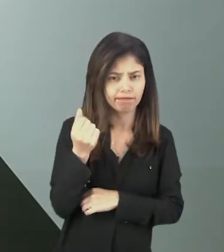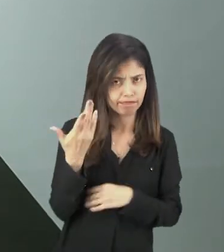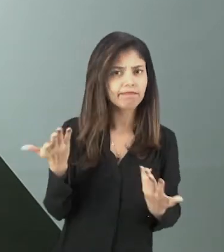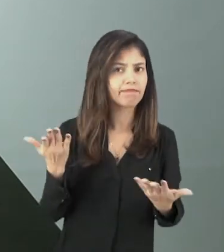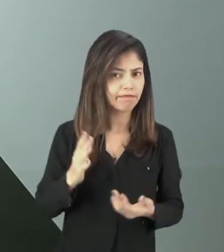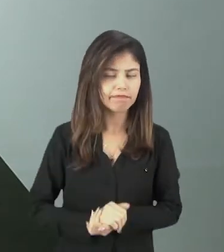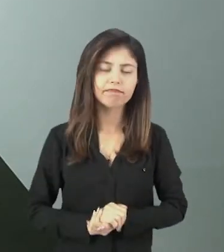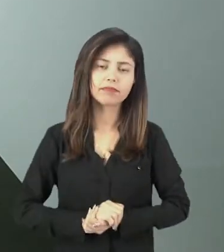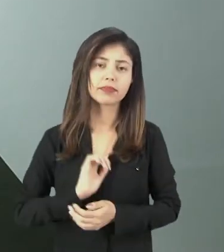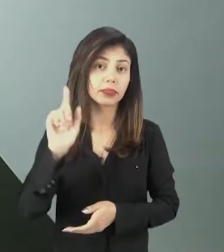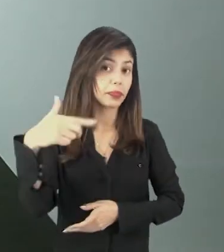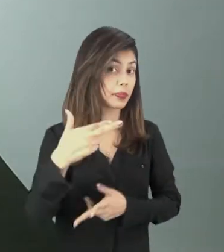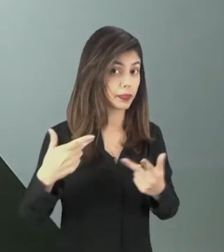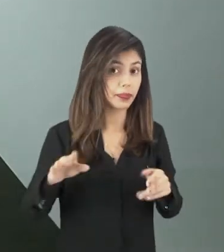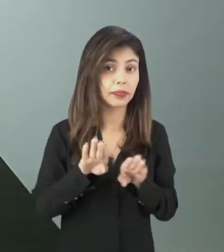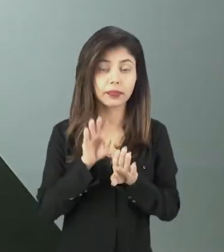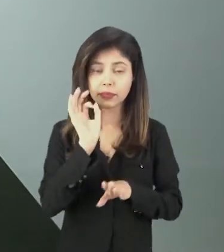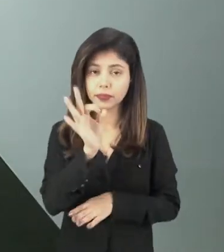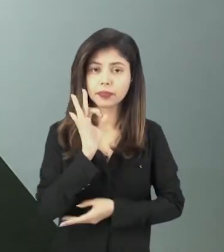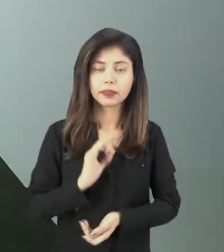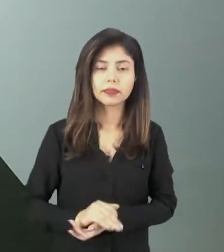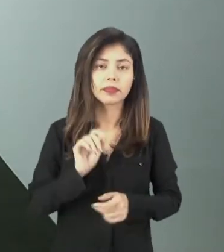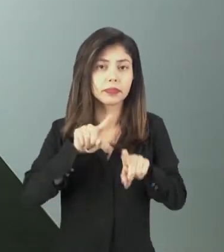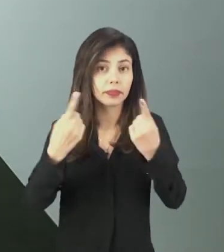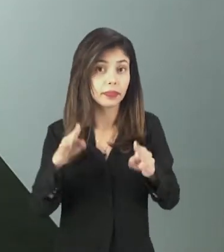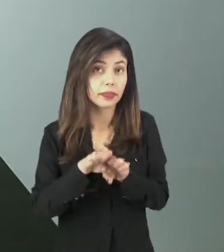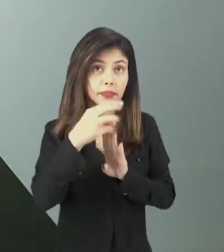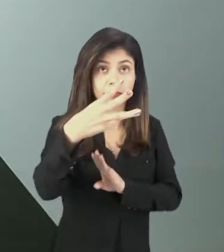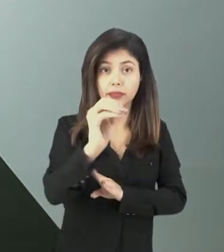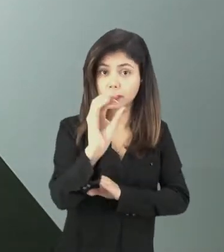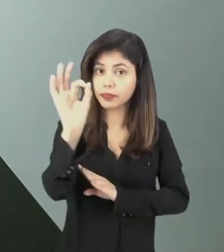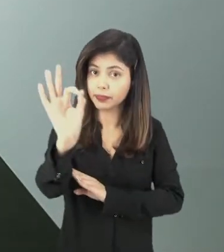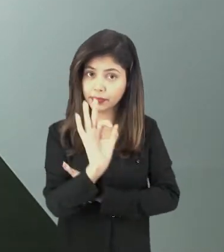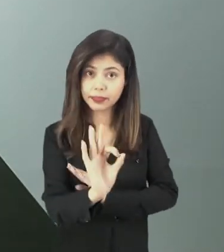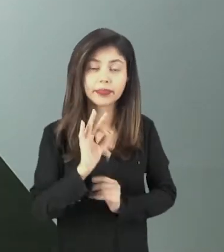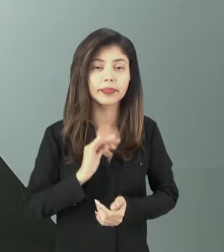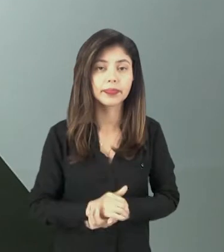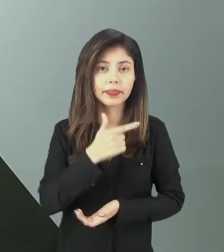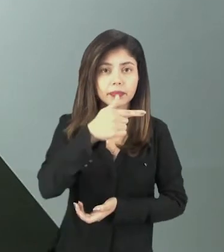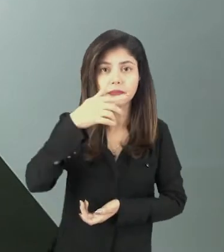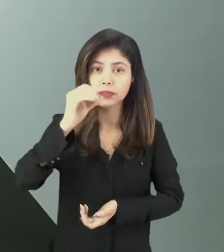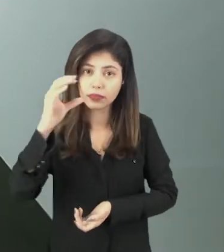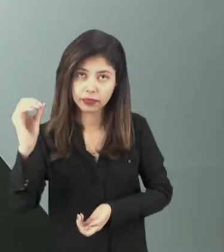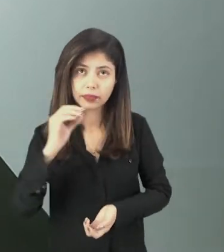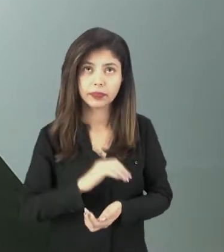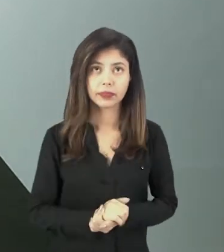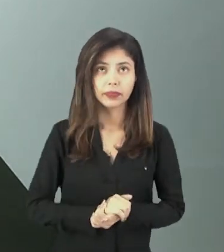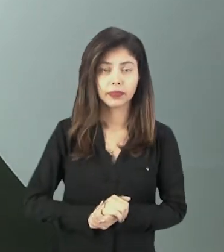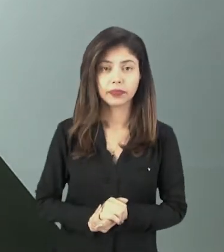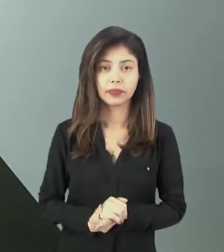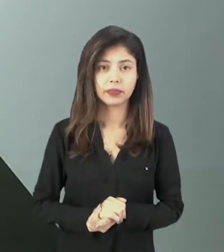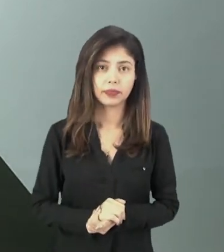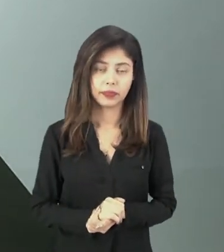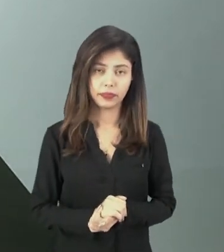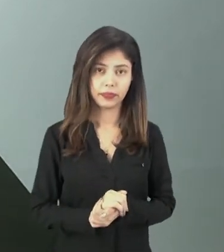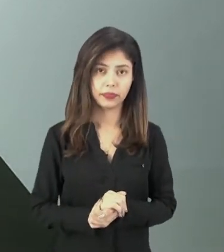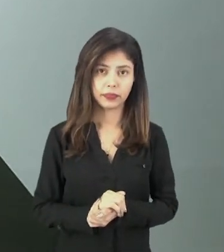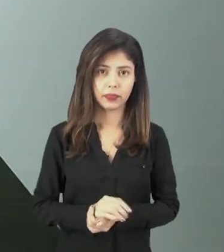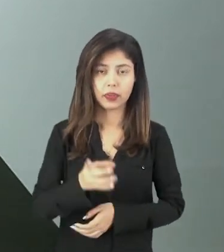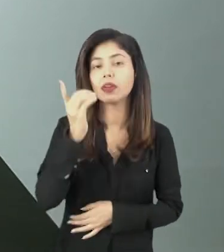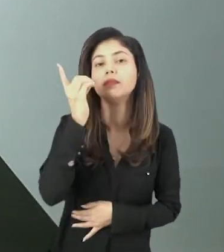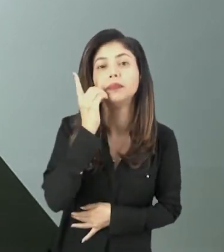pode ser outras coisas né mas eu tenho trinta por cento de 700 alguma coisa e